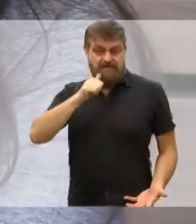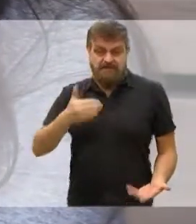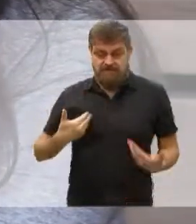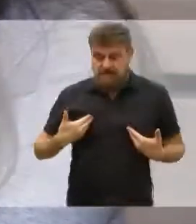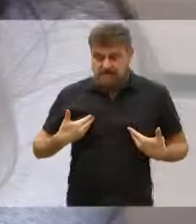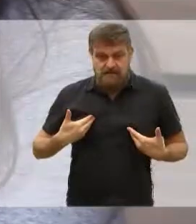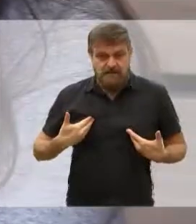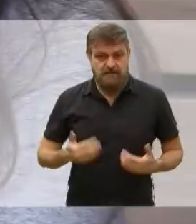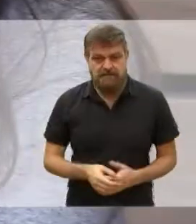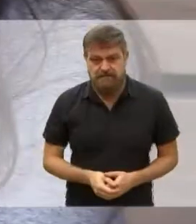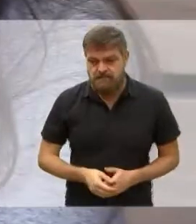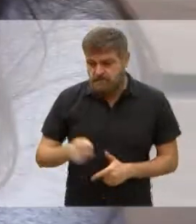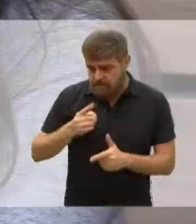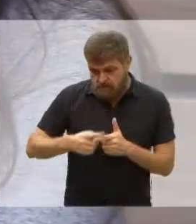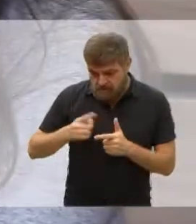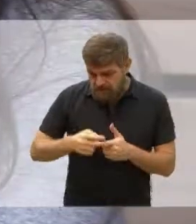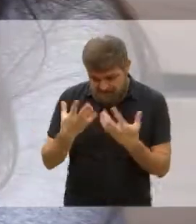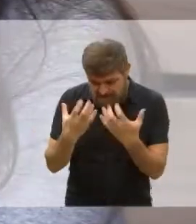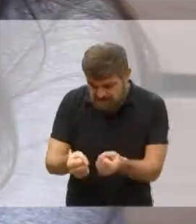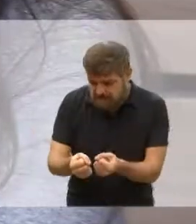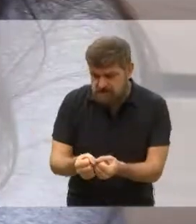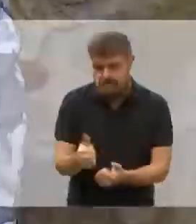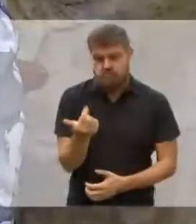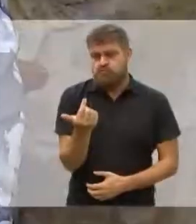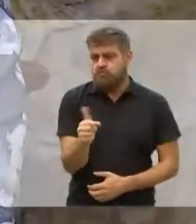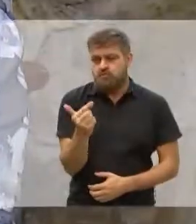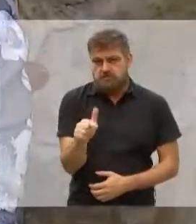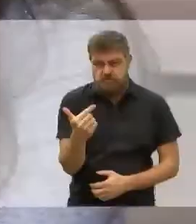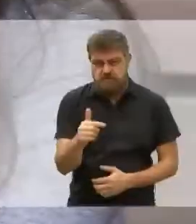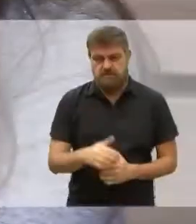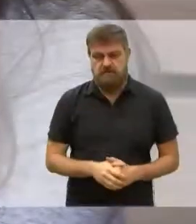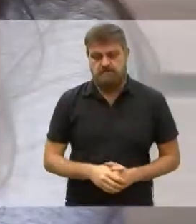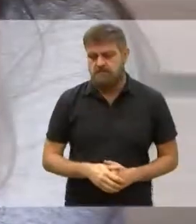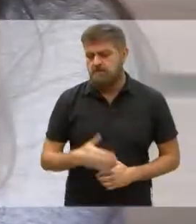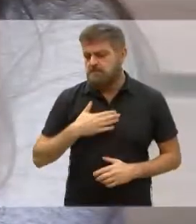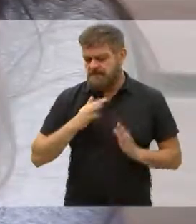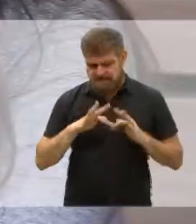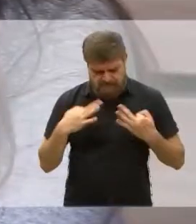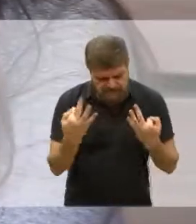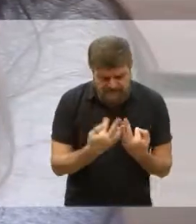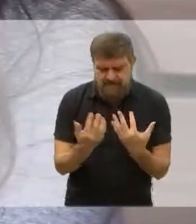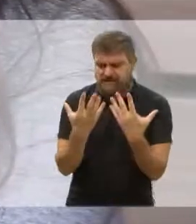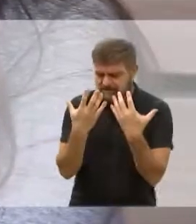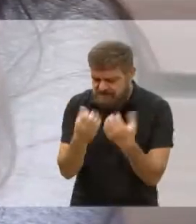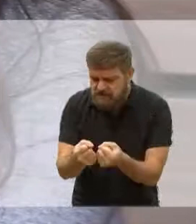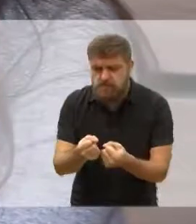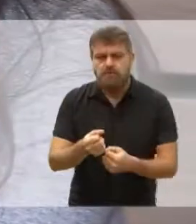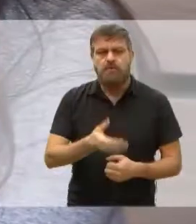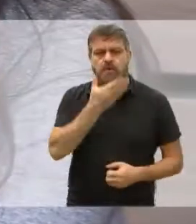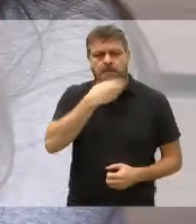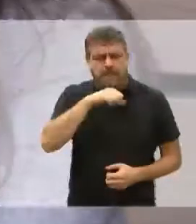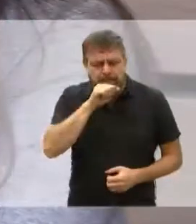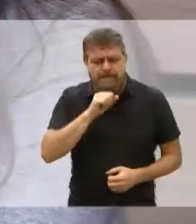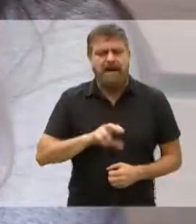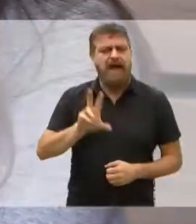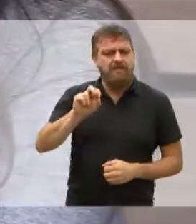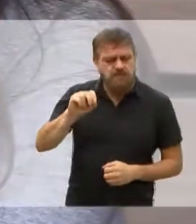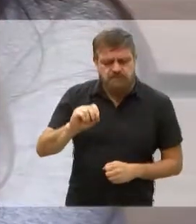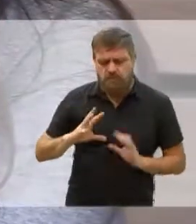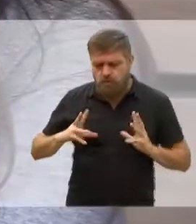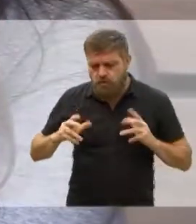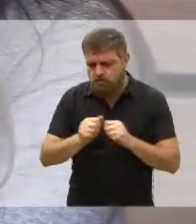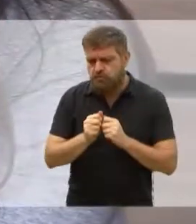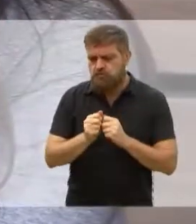filha, eu não tive problemas de aceitação. De aceitação não, nem eu nem ninguém da família, nem o pai, nem os